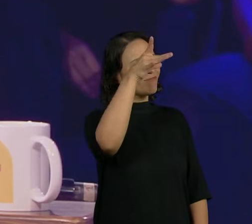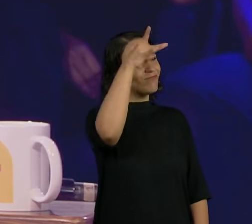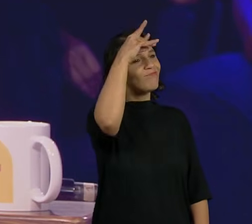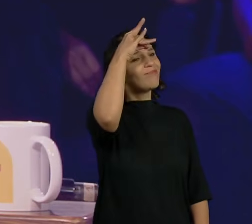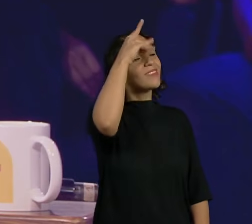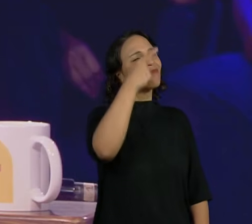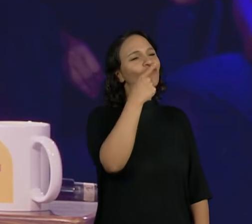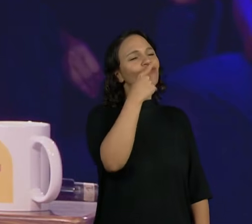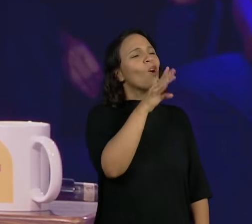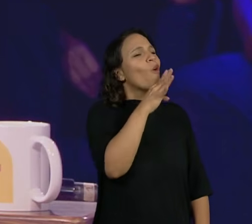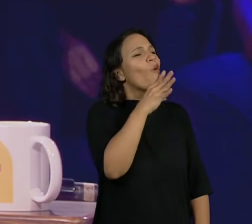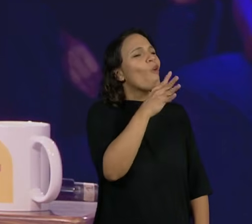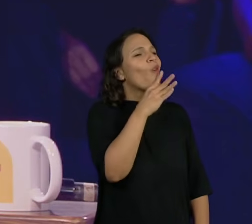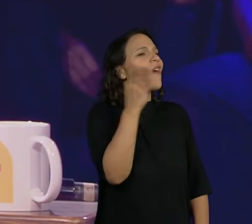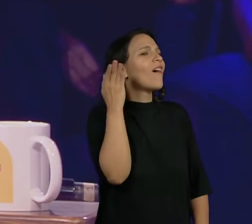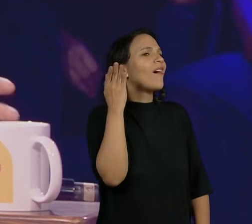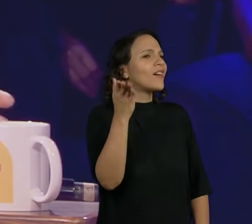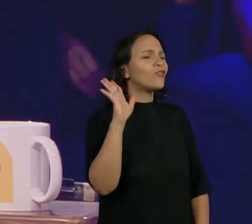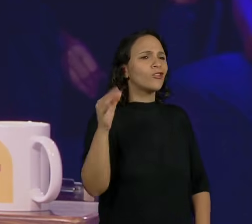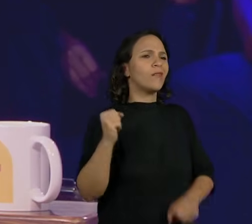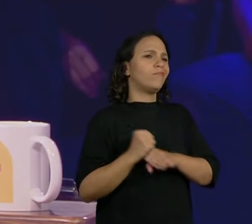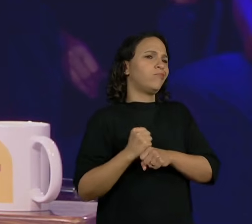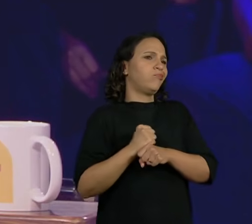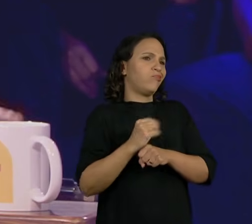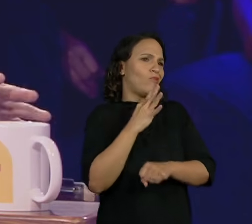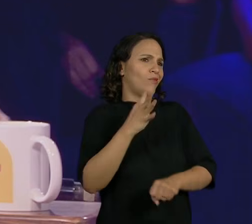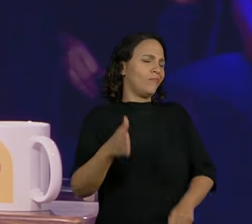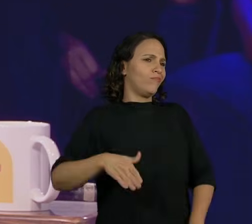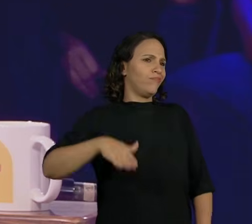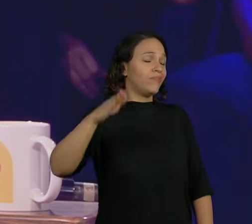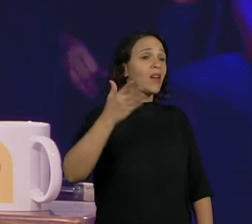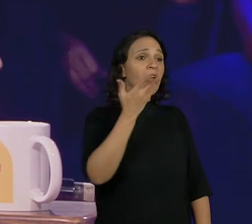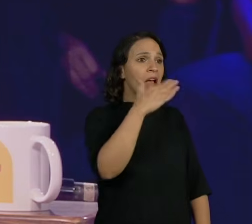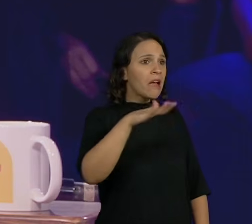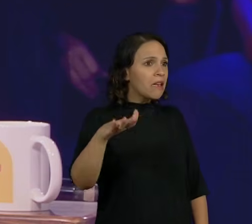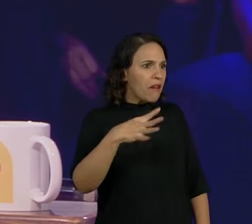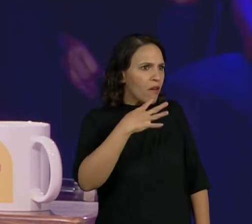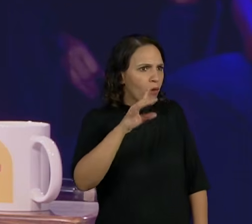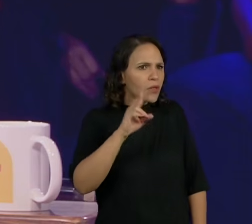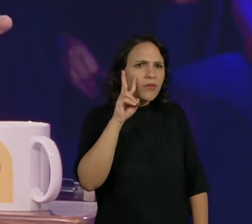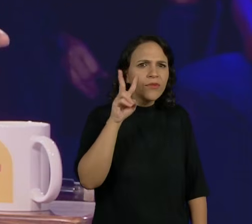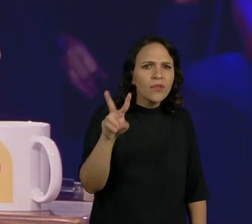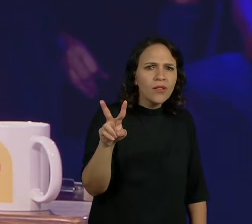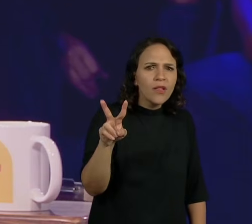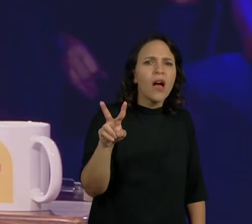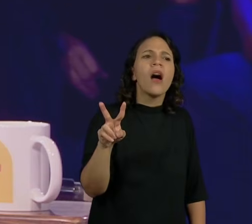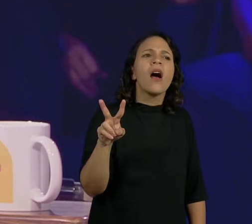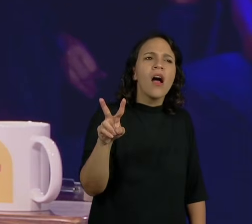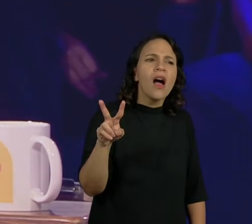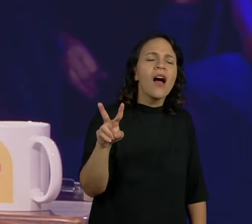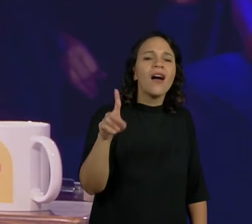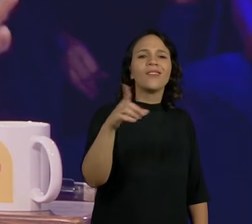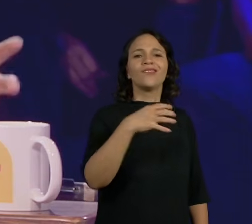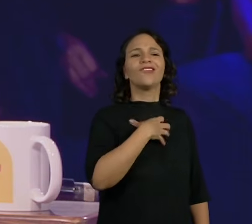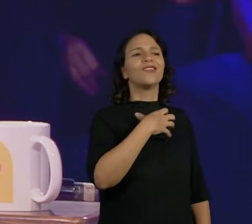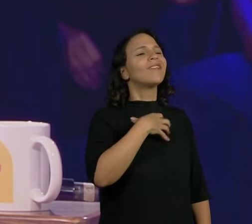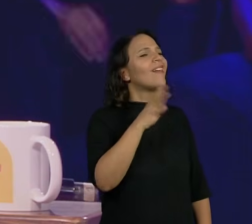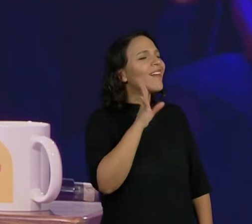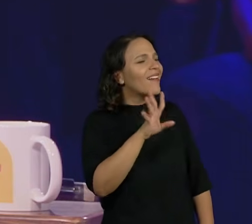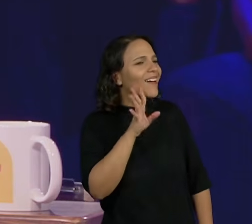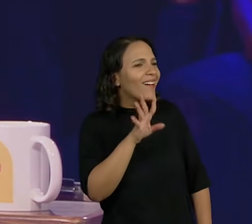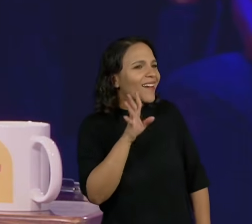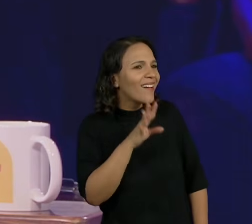das pessoas, Uhum. né, quem te acompanha há muito tempo. Se uma criança que não conhece vê também, assim, você tem uma peculiaridade tão legal,